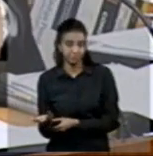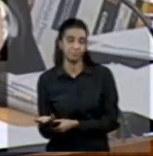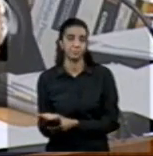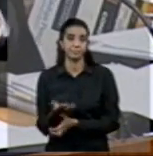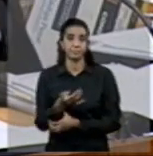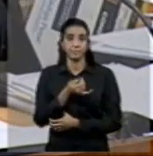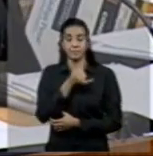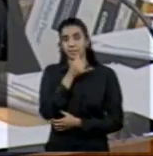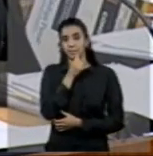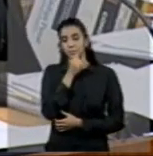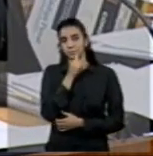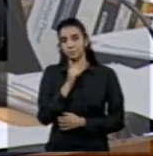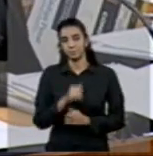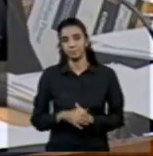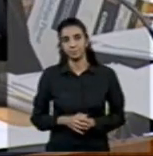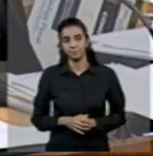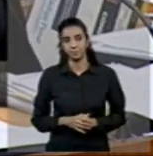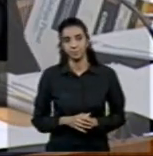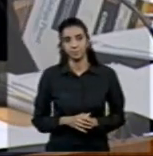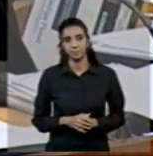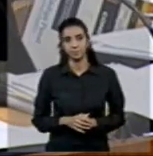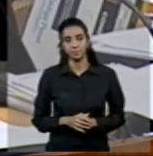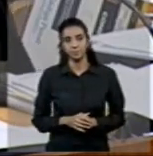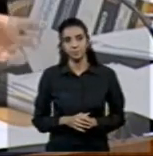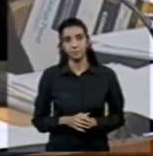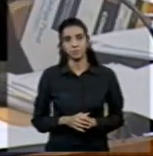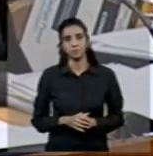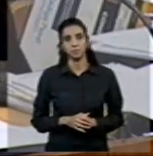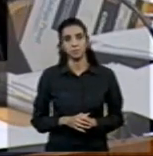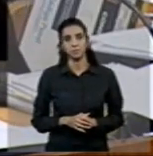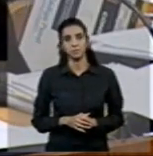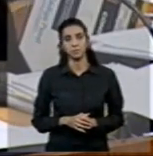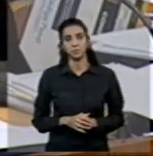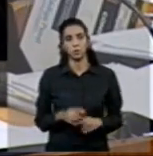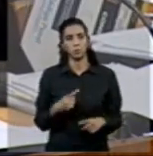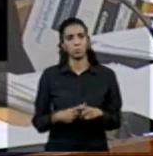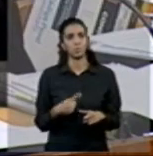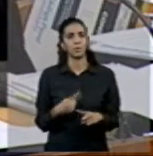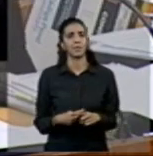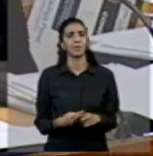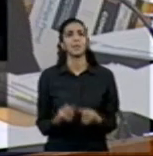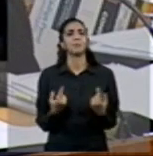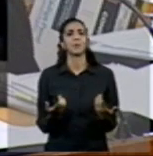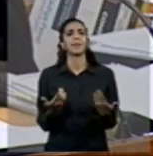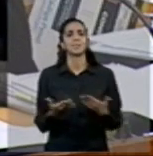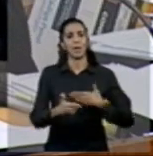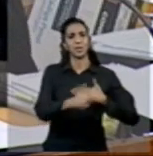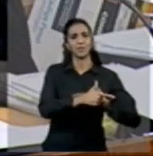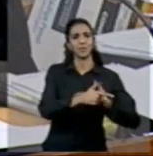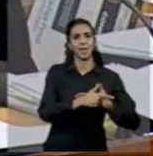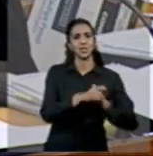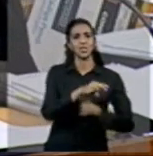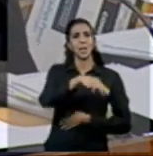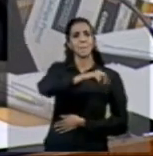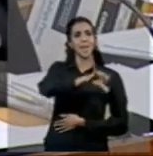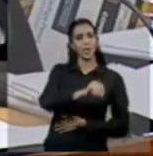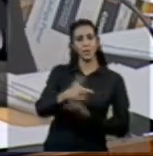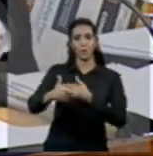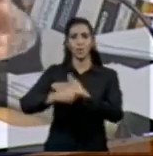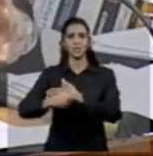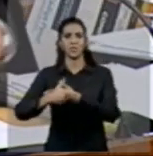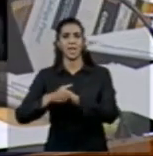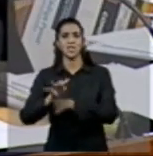caso, para ficar, eu ver bem claro que não há mais razão de ser de diferenciação entre atividade e meio-fim,